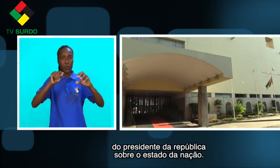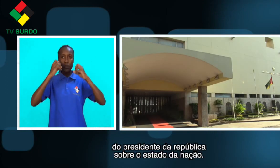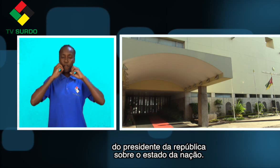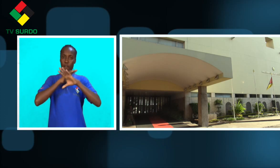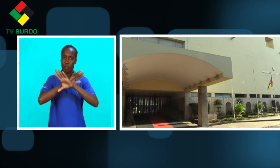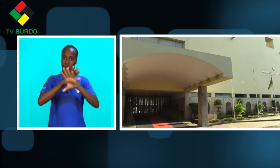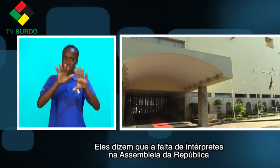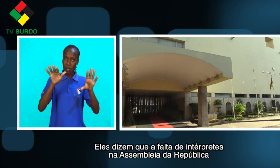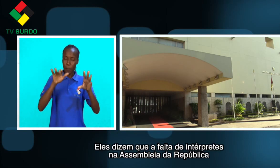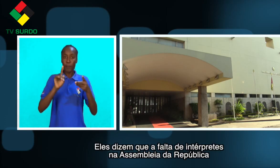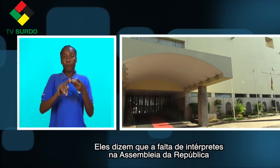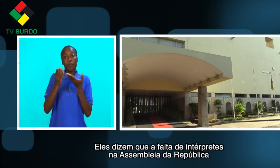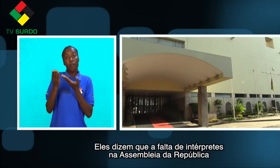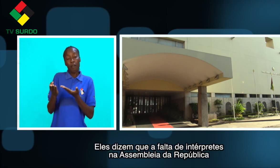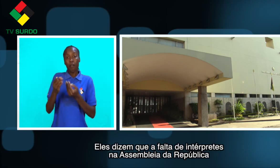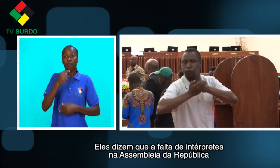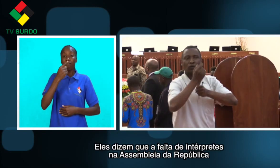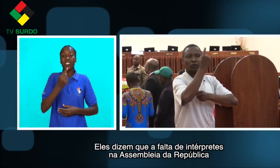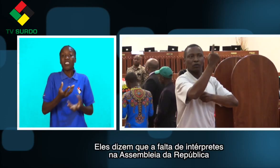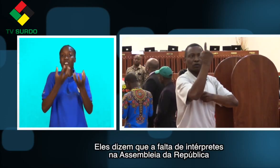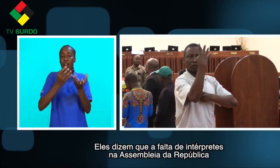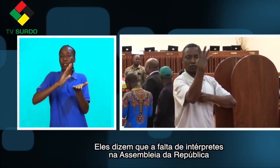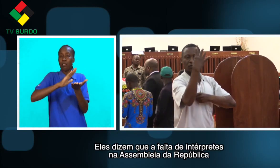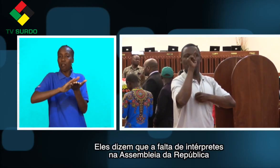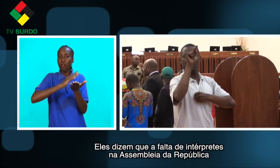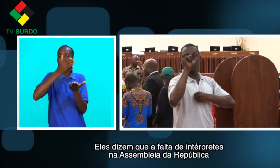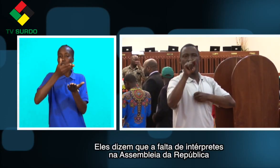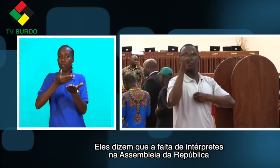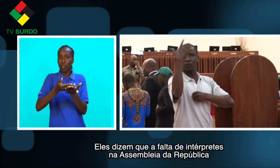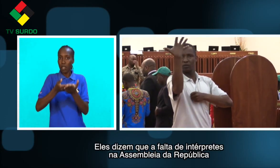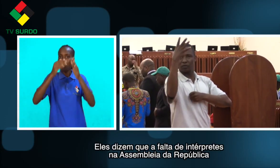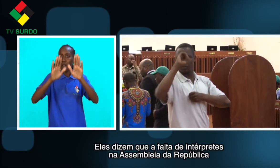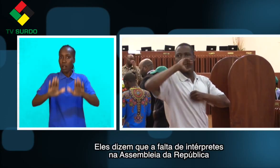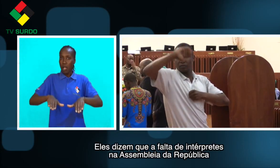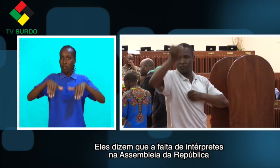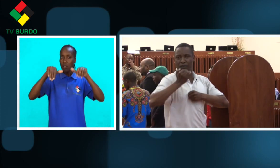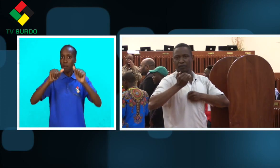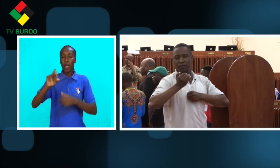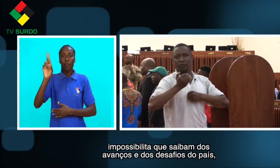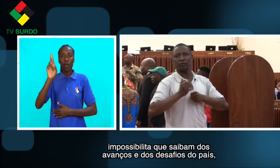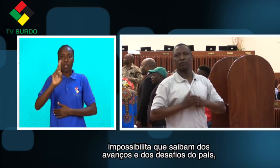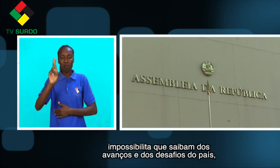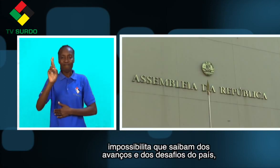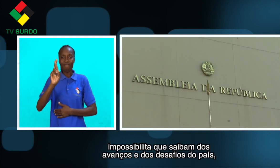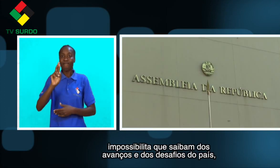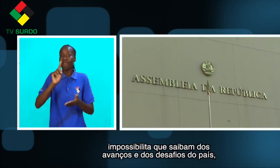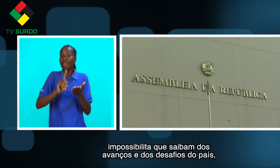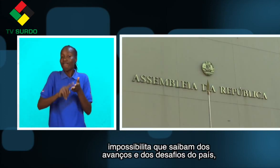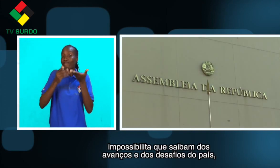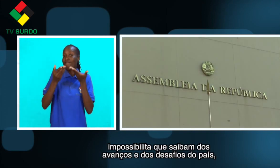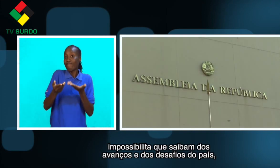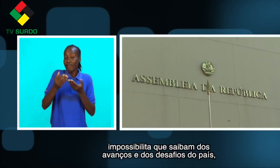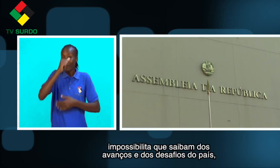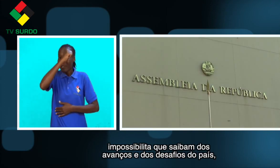da Nação. Eles dizem que a falta de intérpretes na Assembleia da República impossibilita